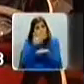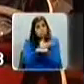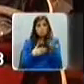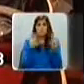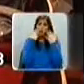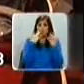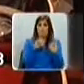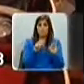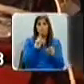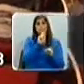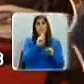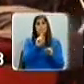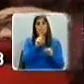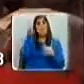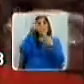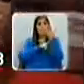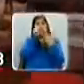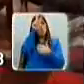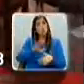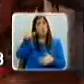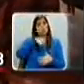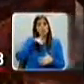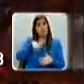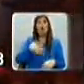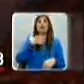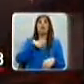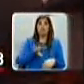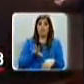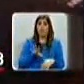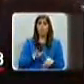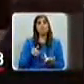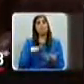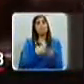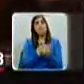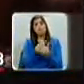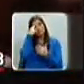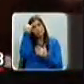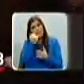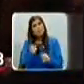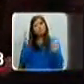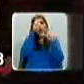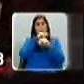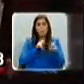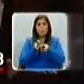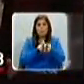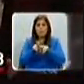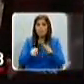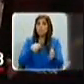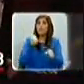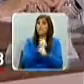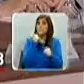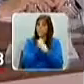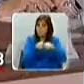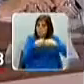A Euroregião Galiza, Norte de Portugal, pretende apostar na inovação, competitividade e emprego. Há